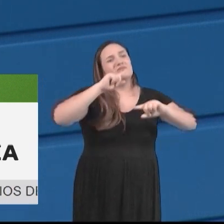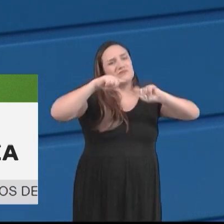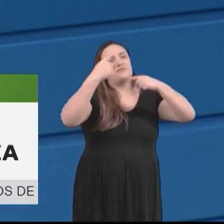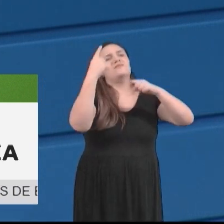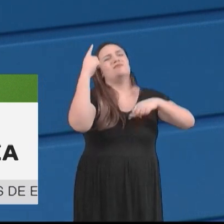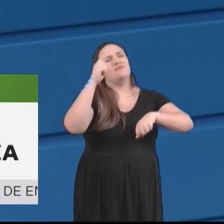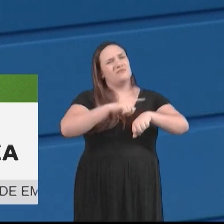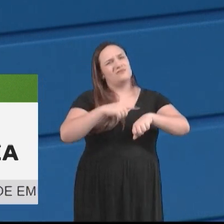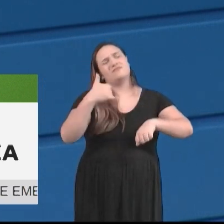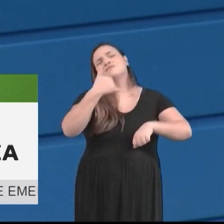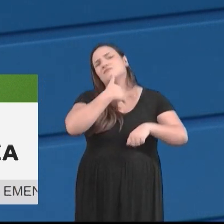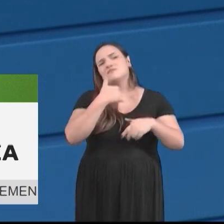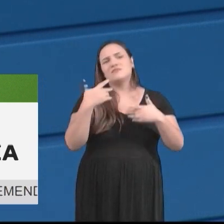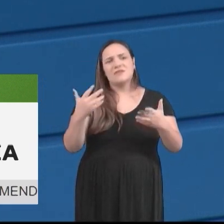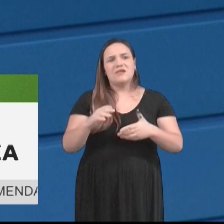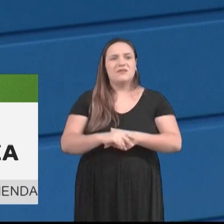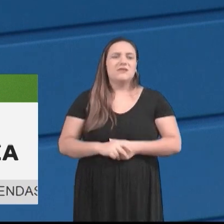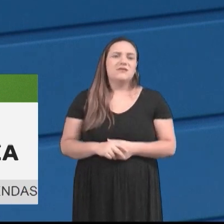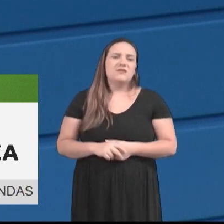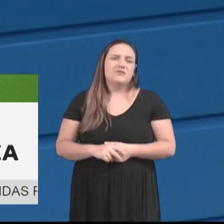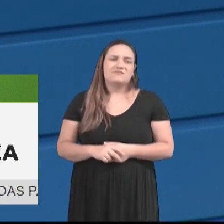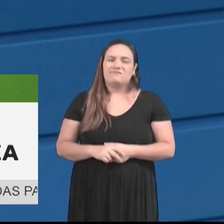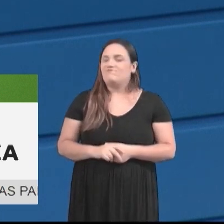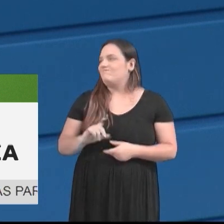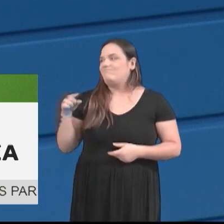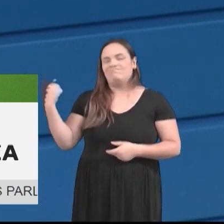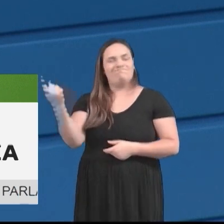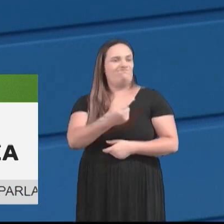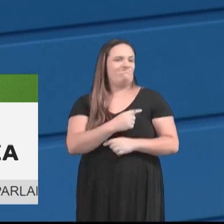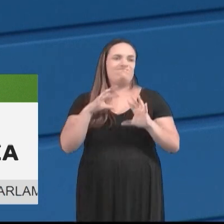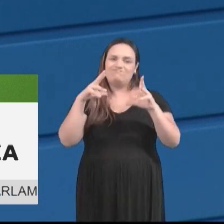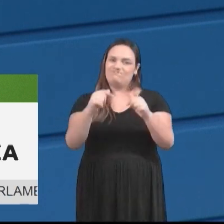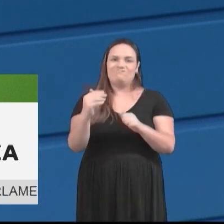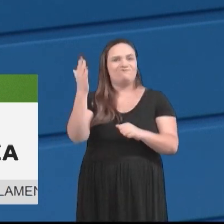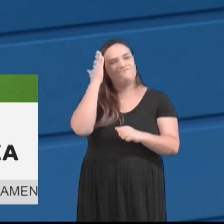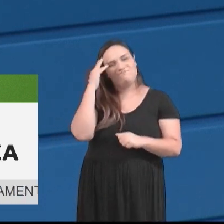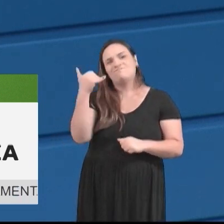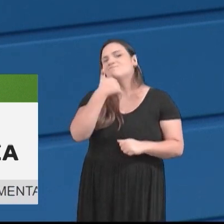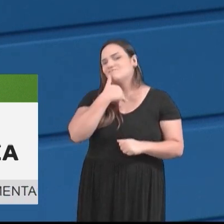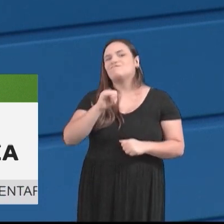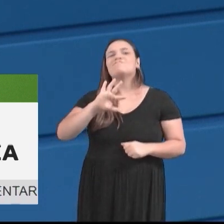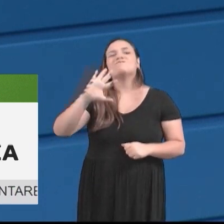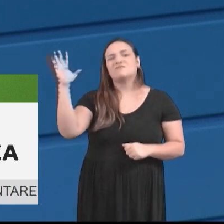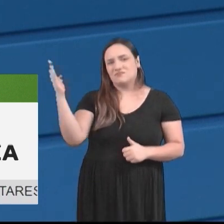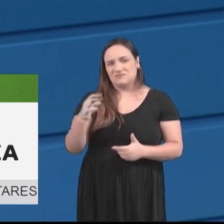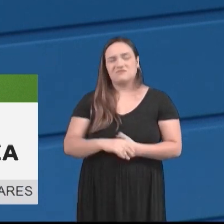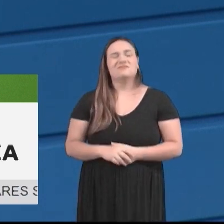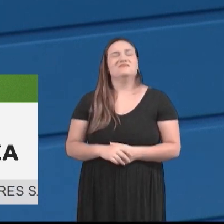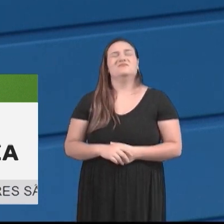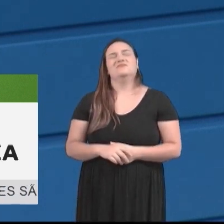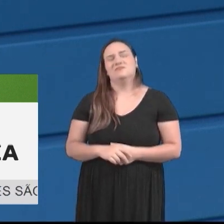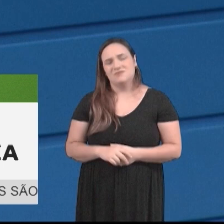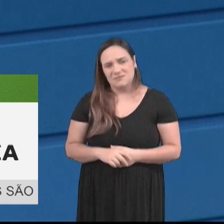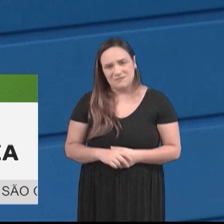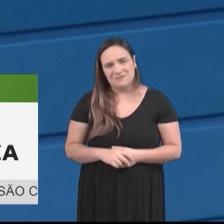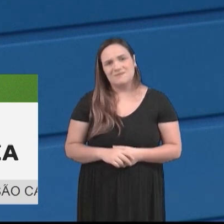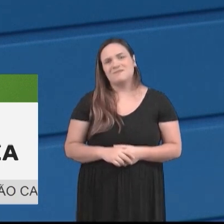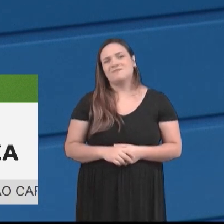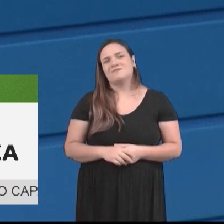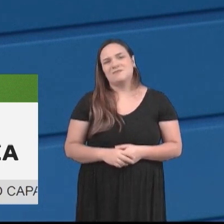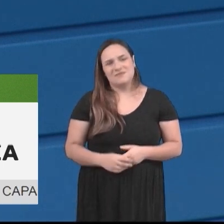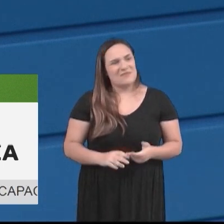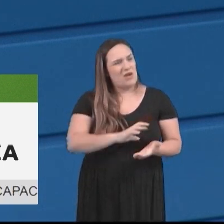de profunda tristeza. Todos tomaram conhecimento desse trágico acidente, uma fatalidade que ceifou a vida aí de uma